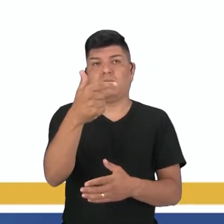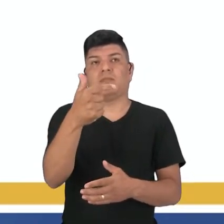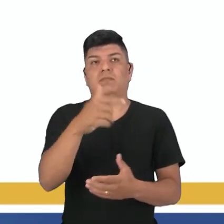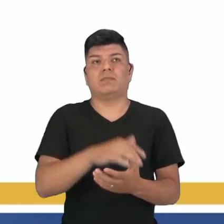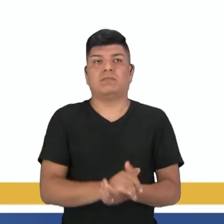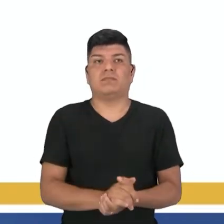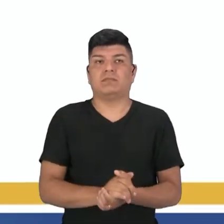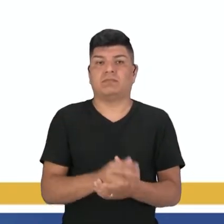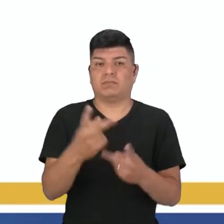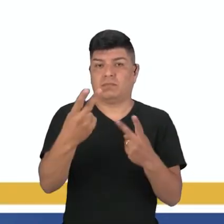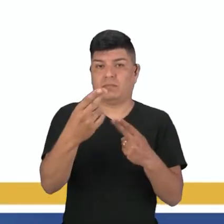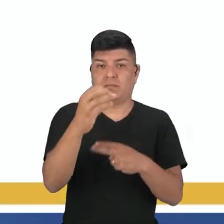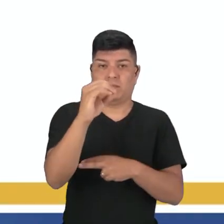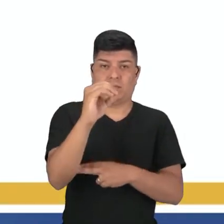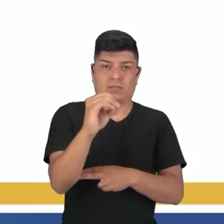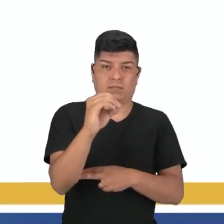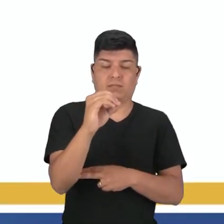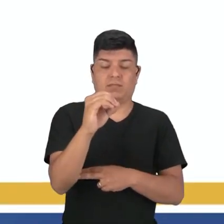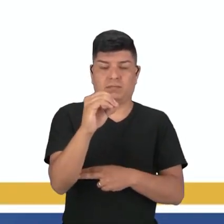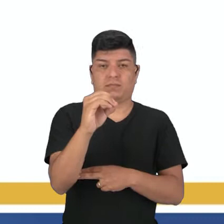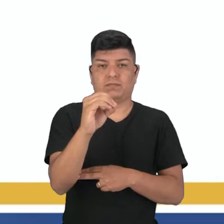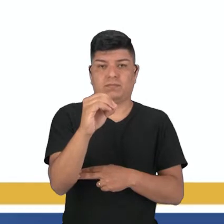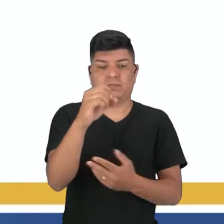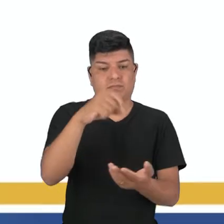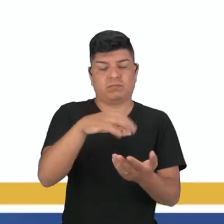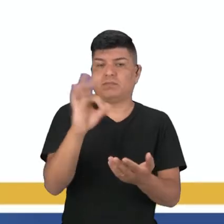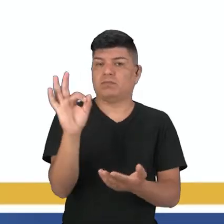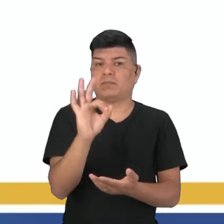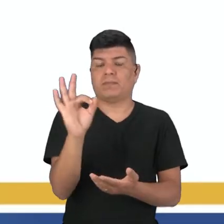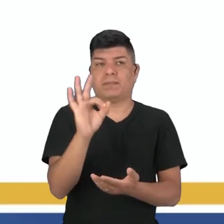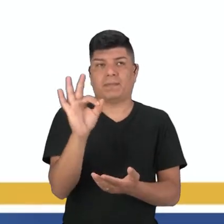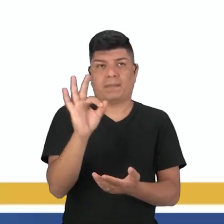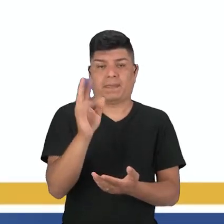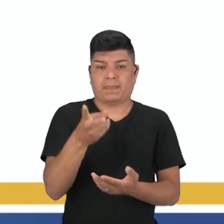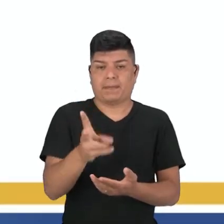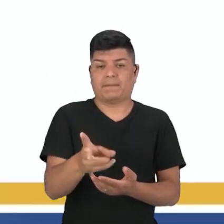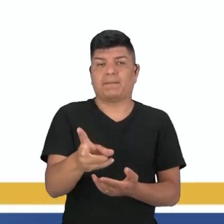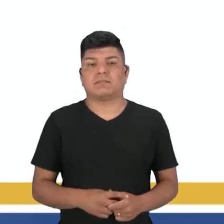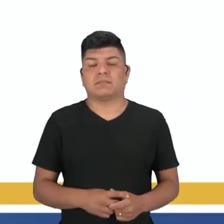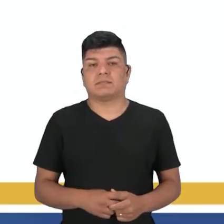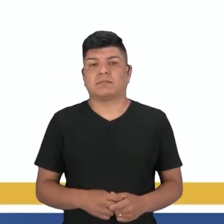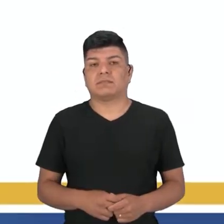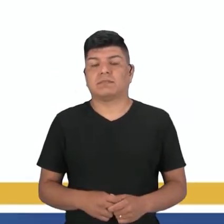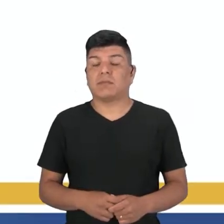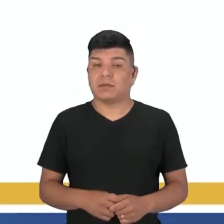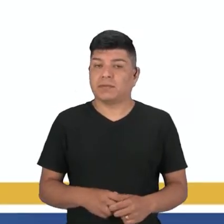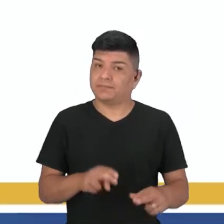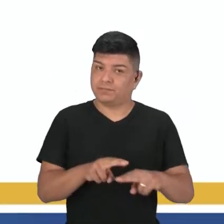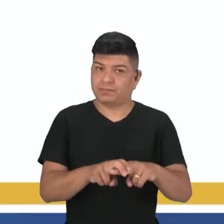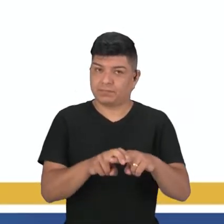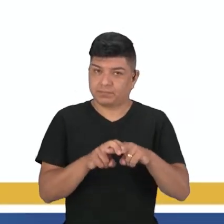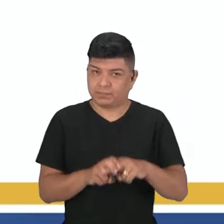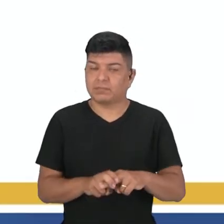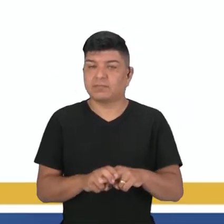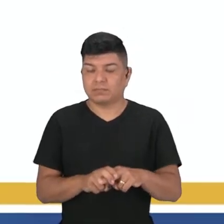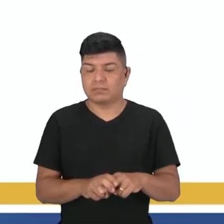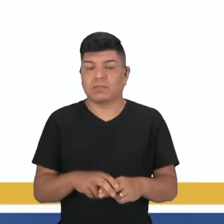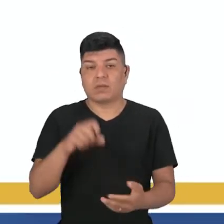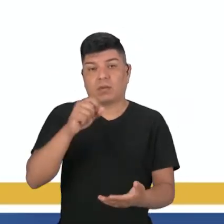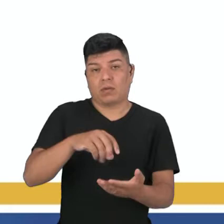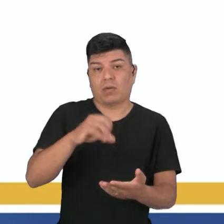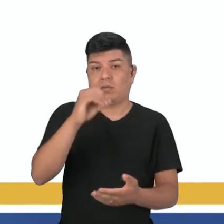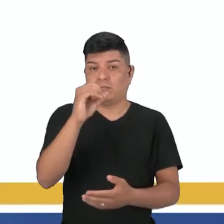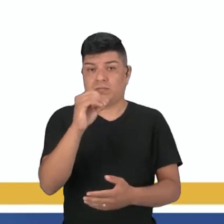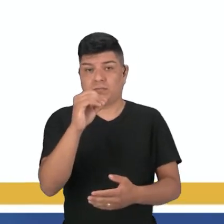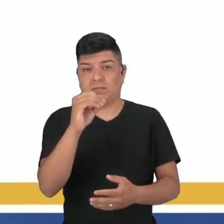Ou seja, o resto é 0, não sobrou mais nada, não continua a minha divisão. Portanto, como o resto é 0,